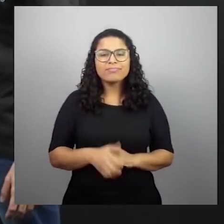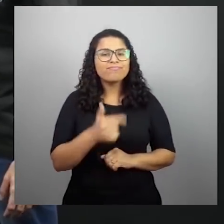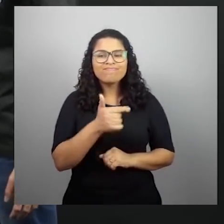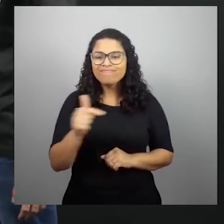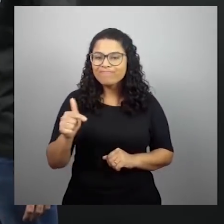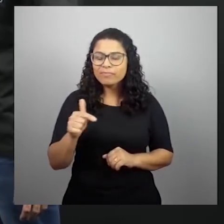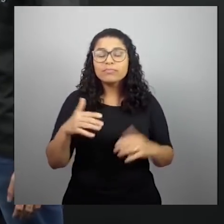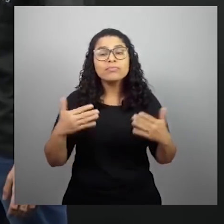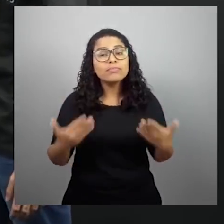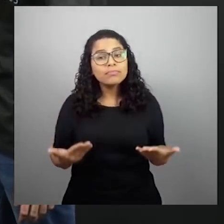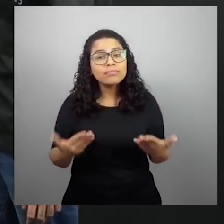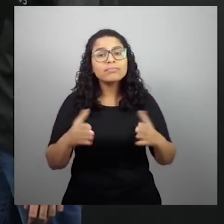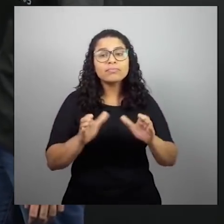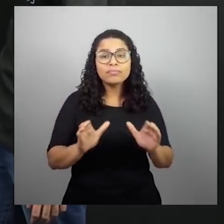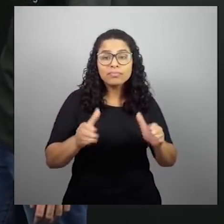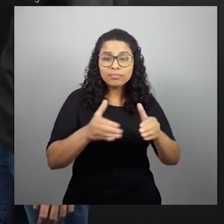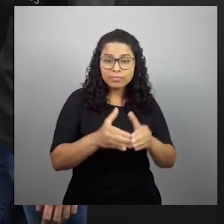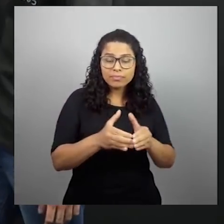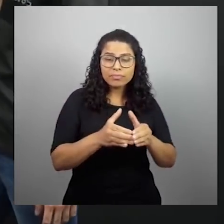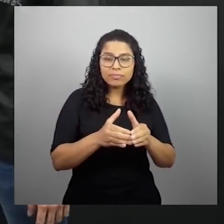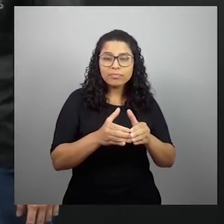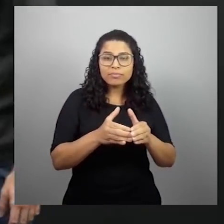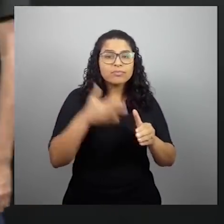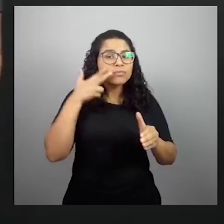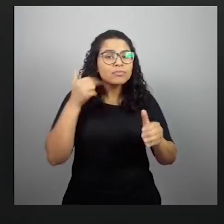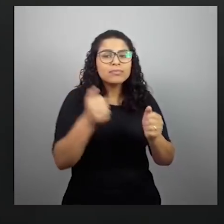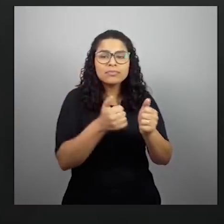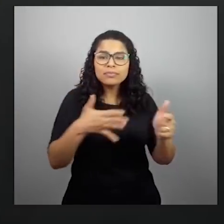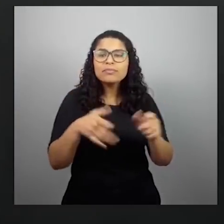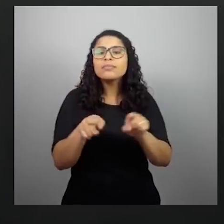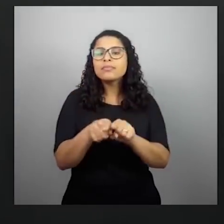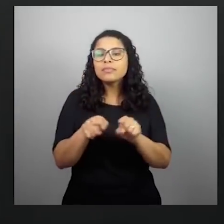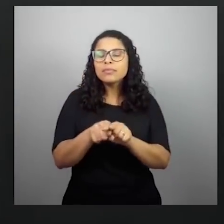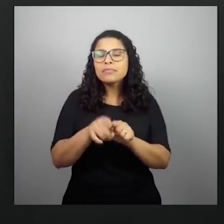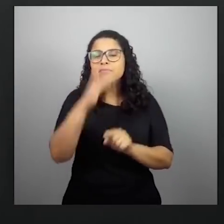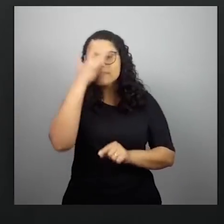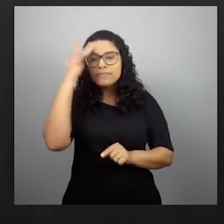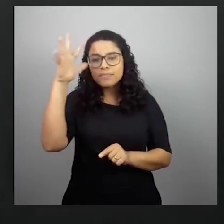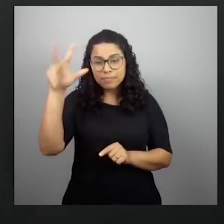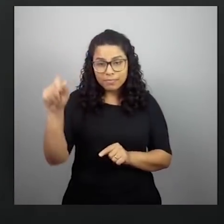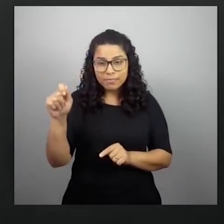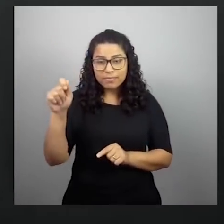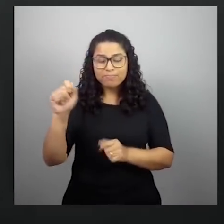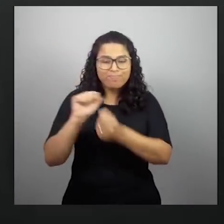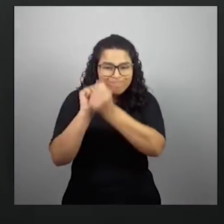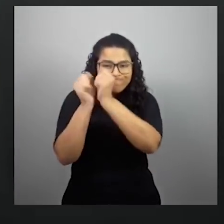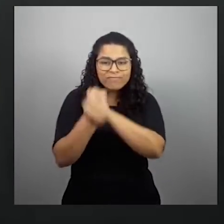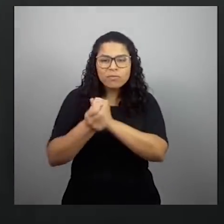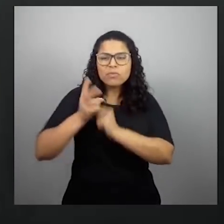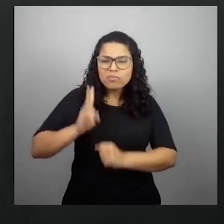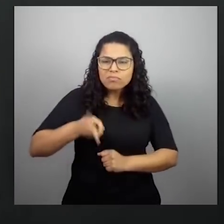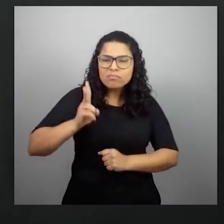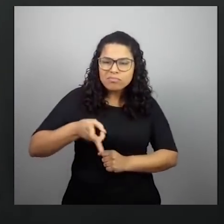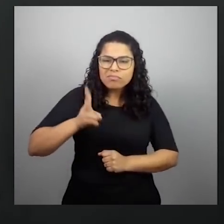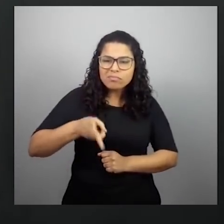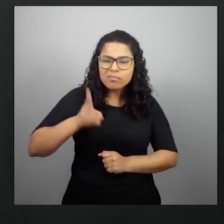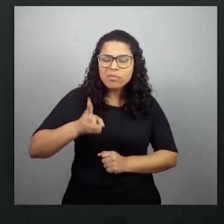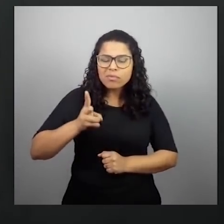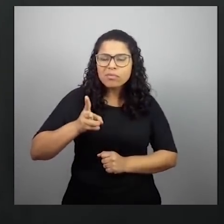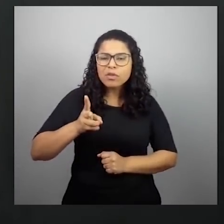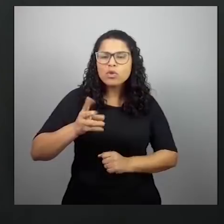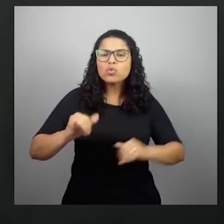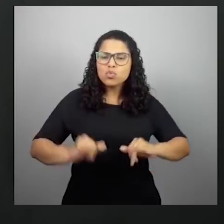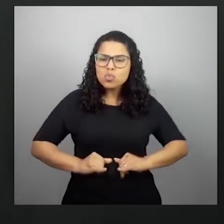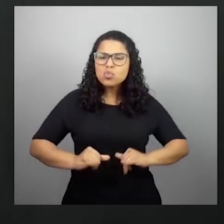os saídos da condição de escravo, sofreram constantemente ao longo da história brasileira uma espécie de